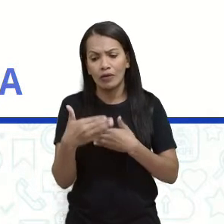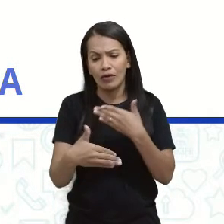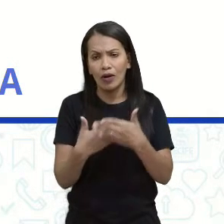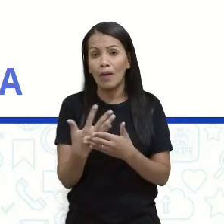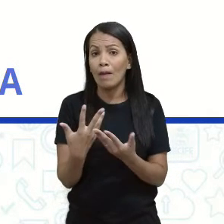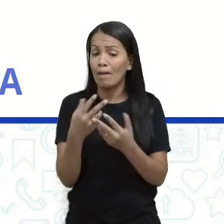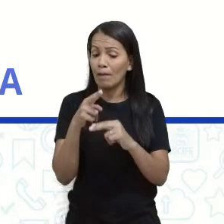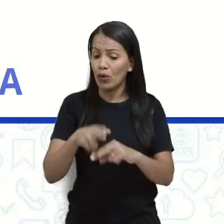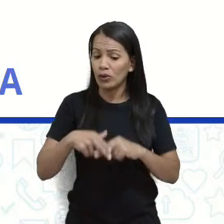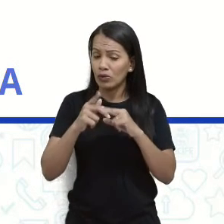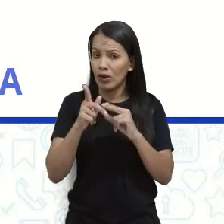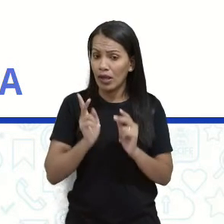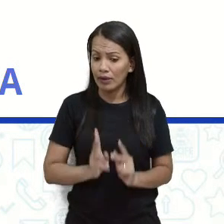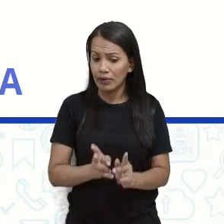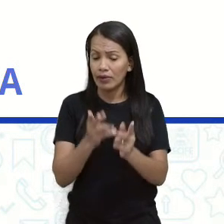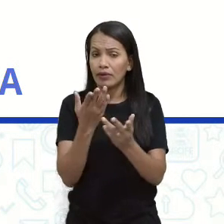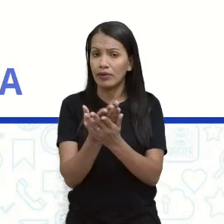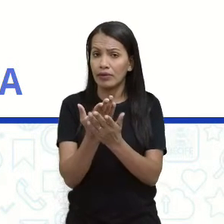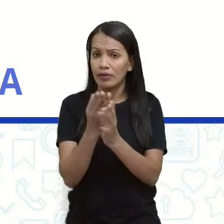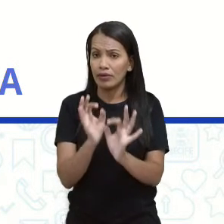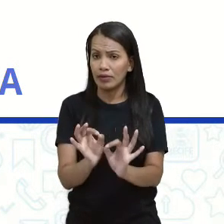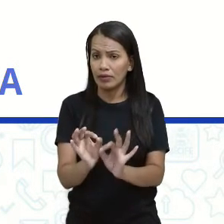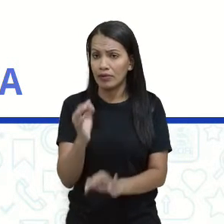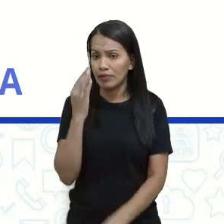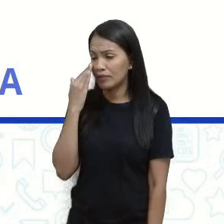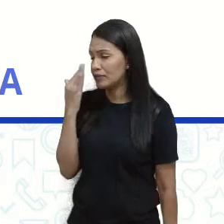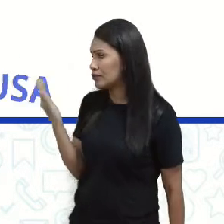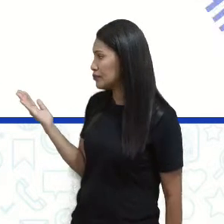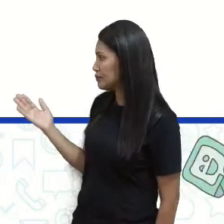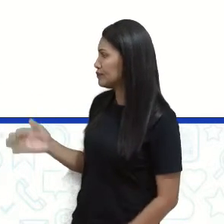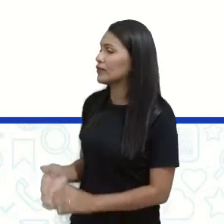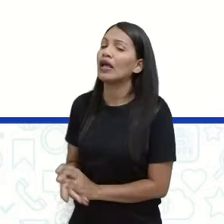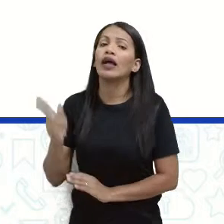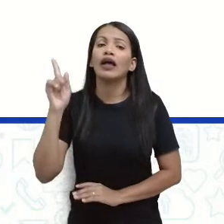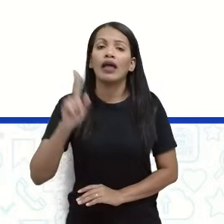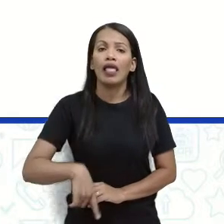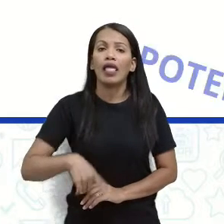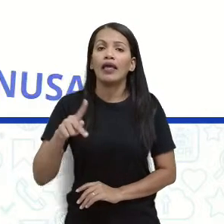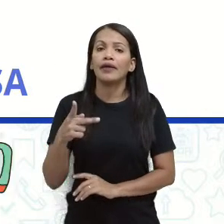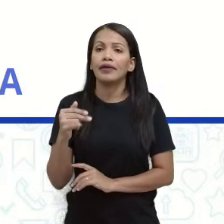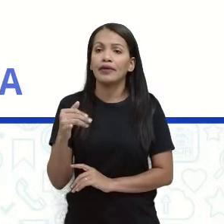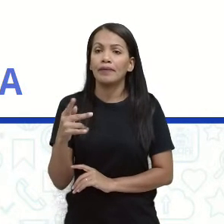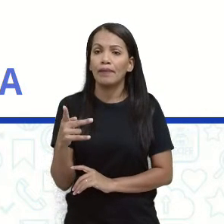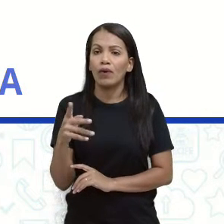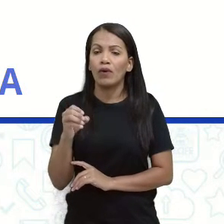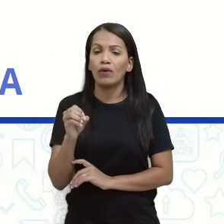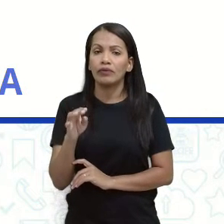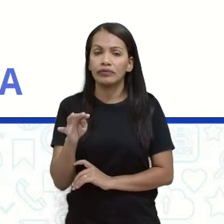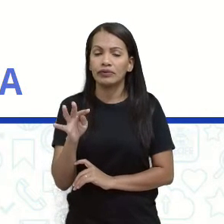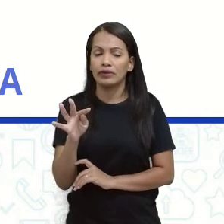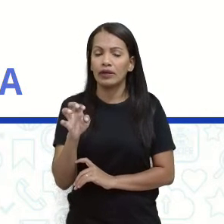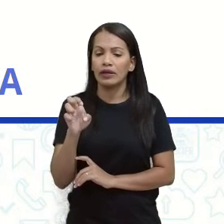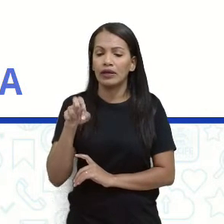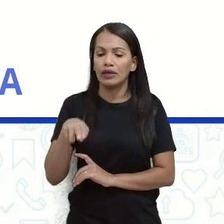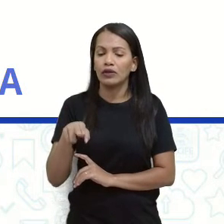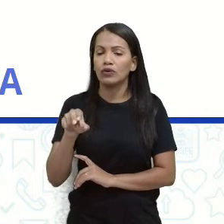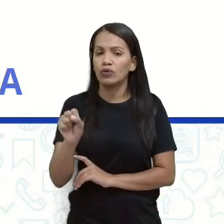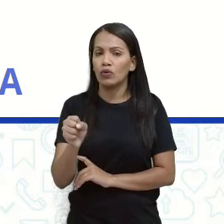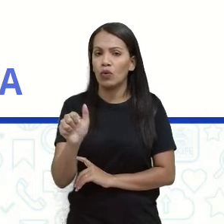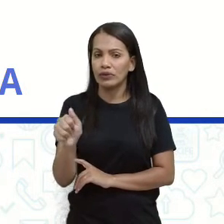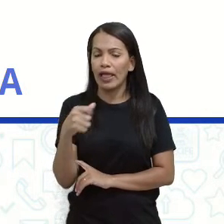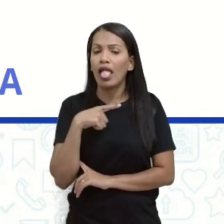uma continuidade dessa aula. Tem a hipotenusa, que é o maior lado, e tem os dois catetos, né, que a gente já viu aí. E essa